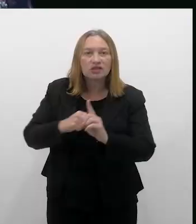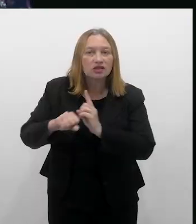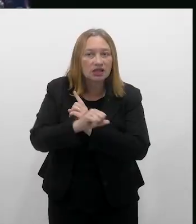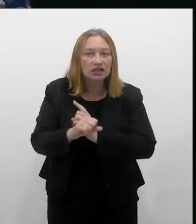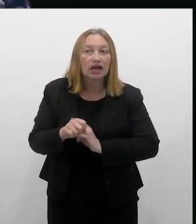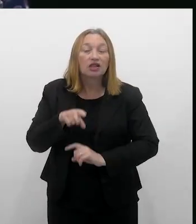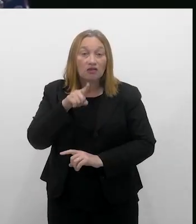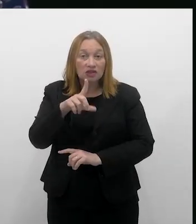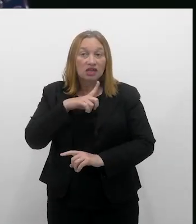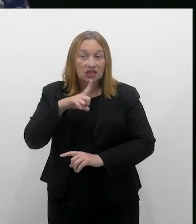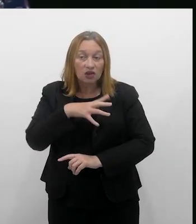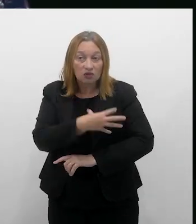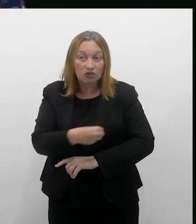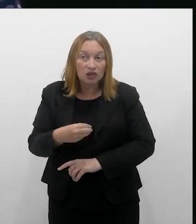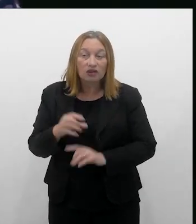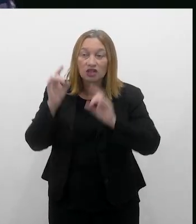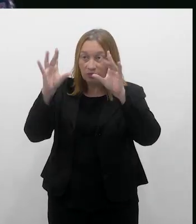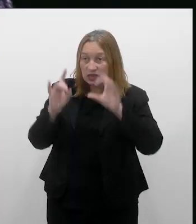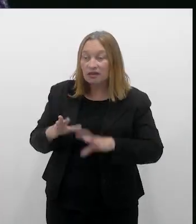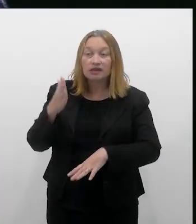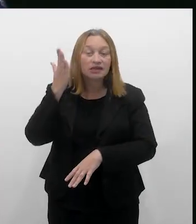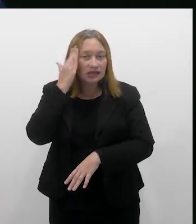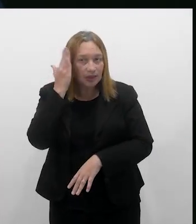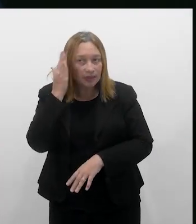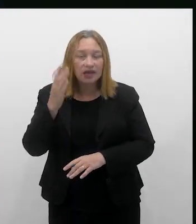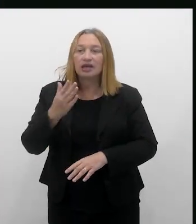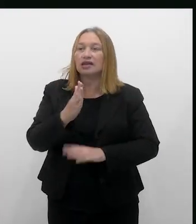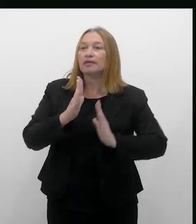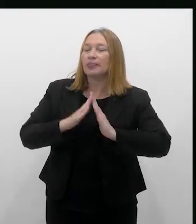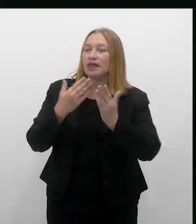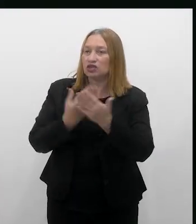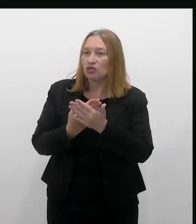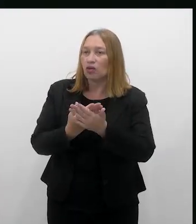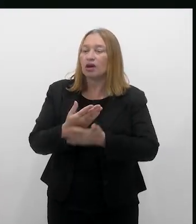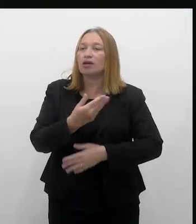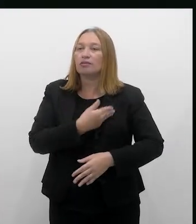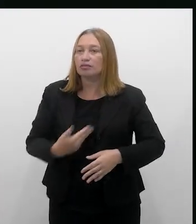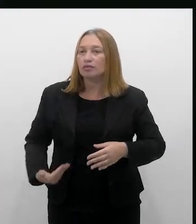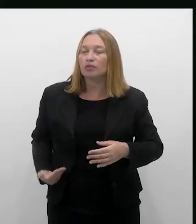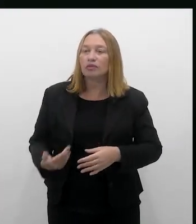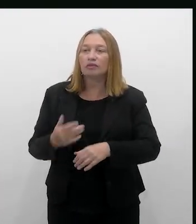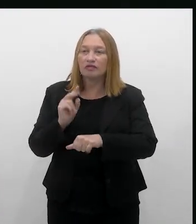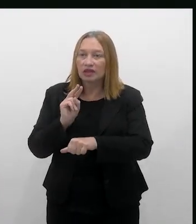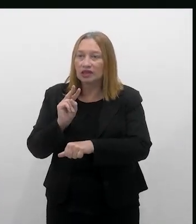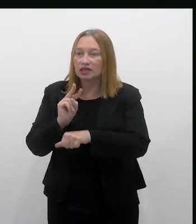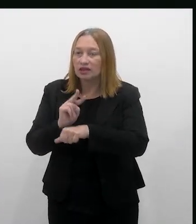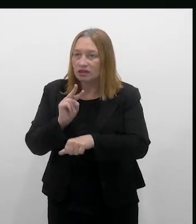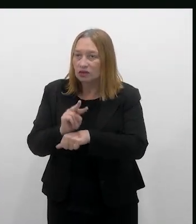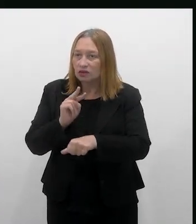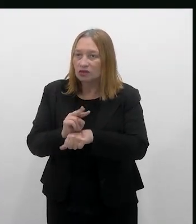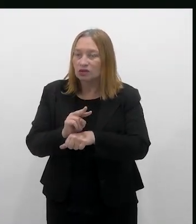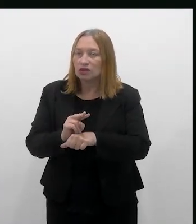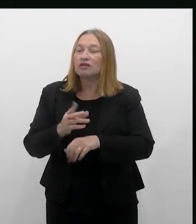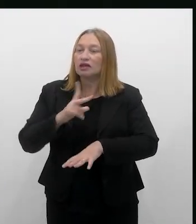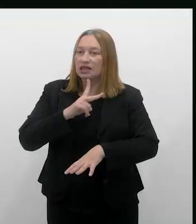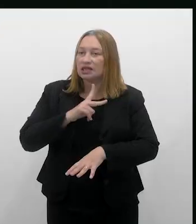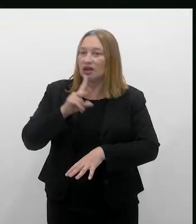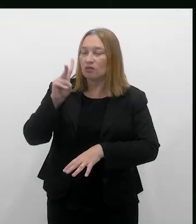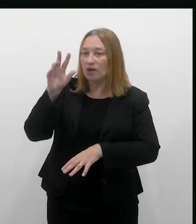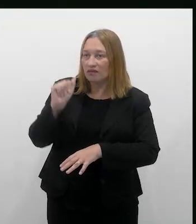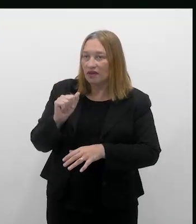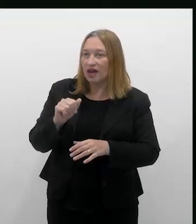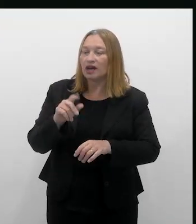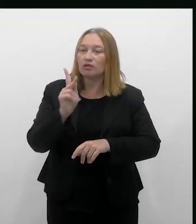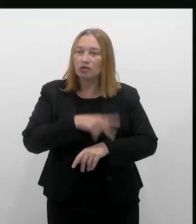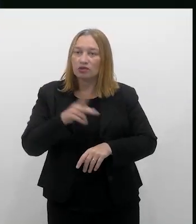como é importante para a sociedade isso. Você que tem um filho especial, saber que na escola pública o seu filho vai ser assistido adequadamente. Ele vai ter uma vaga,